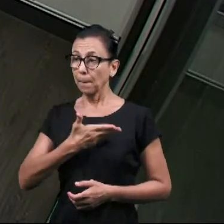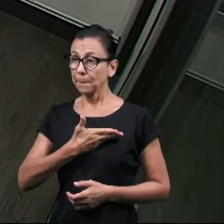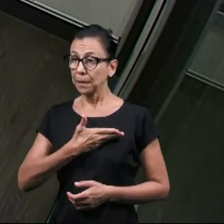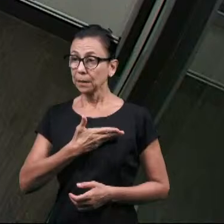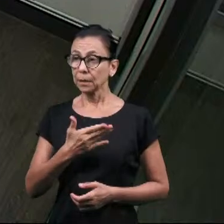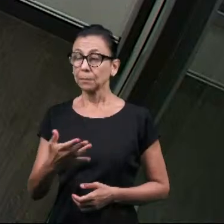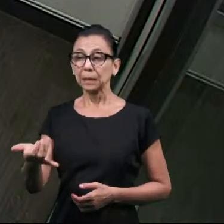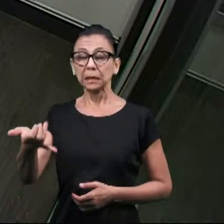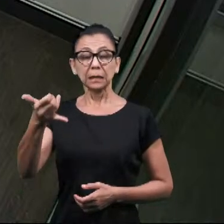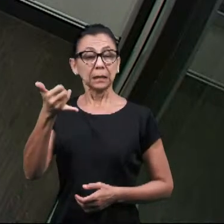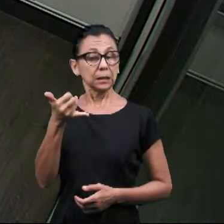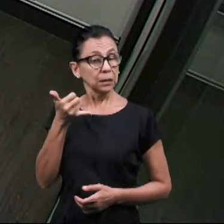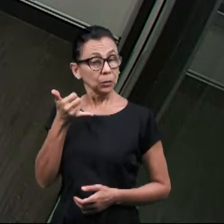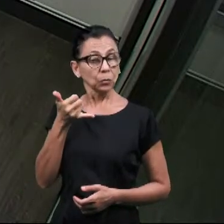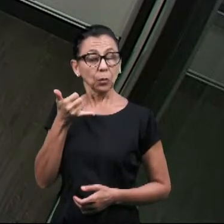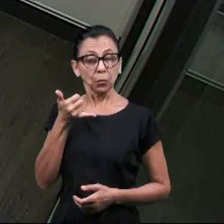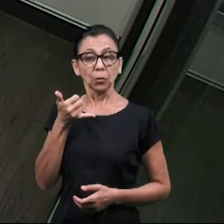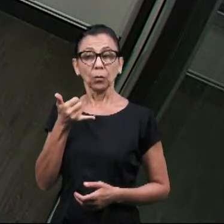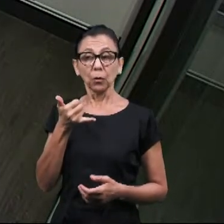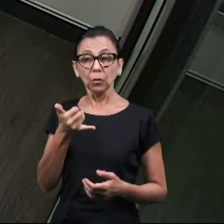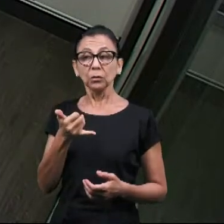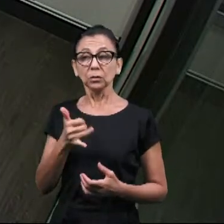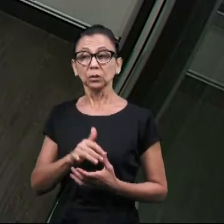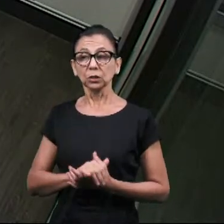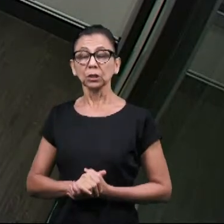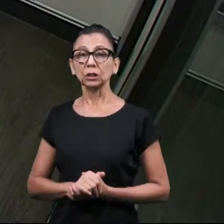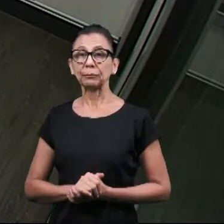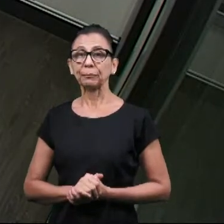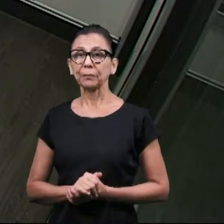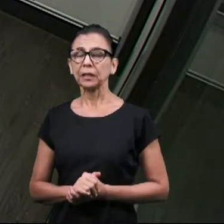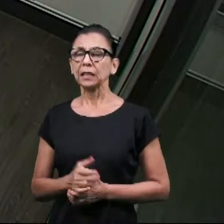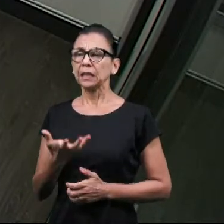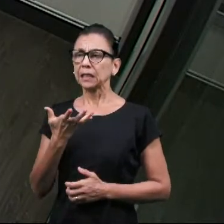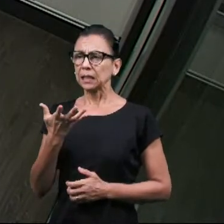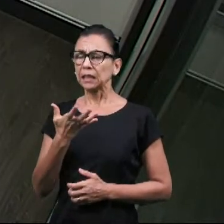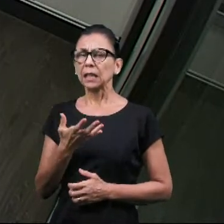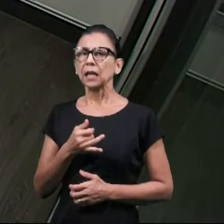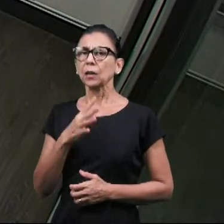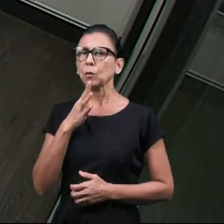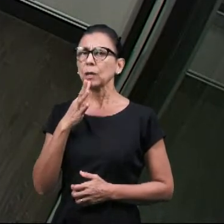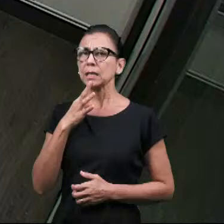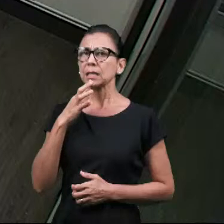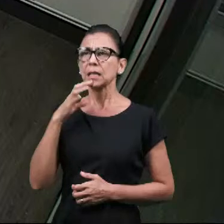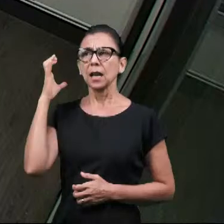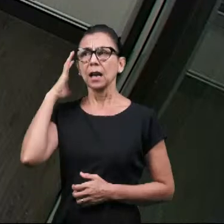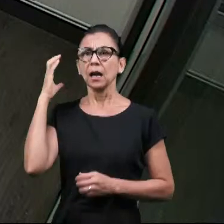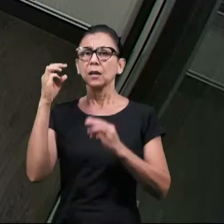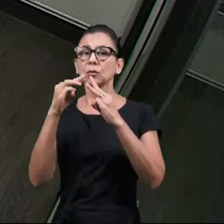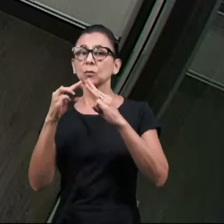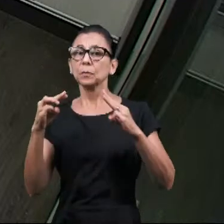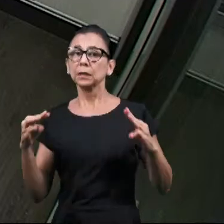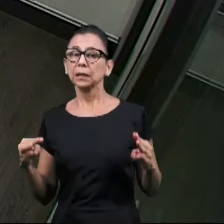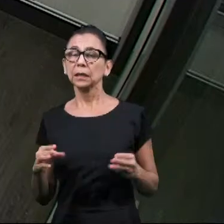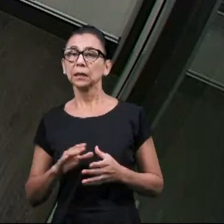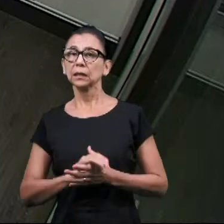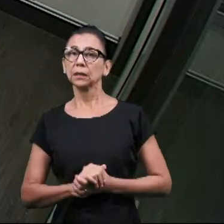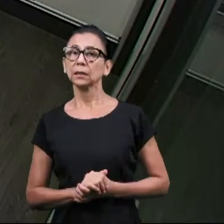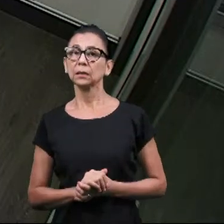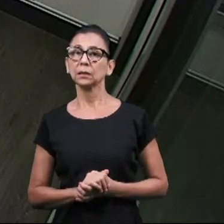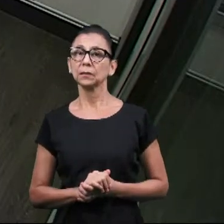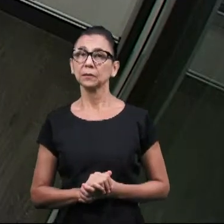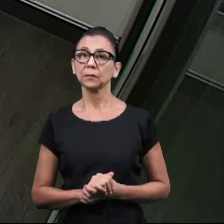que ela tem encontrado com pessoas dessa minha área ou vai eu tenho encontrado pessoas assim como você